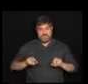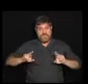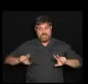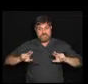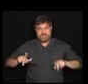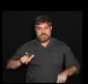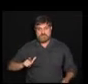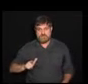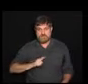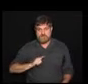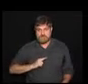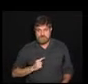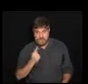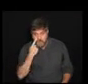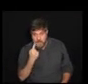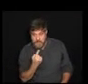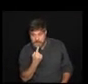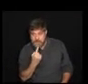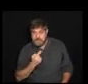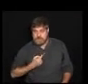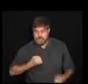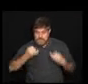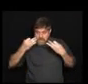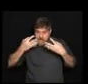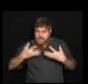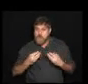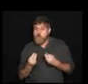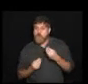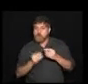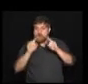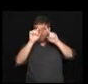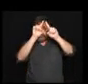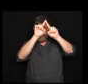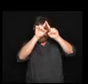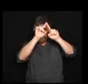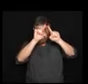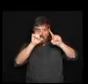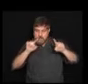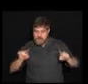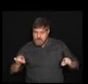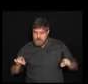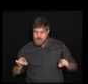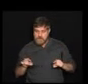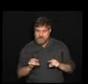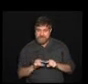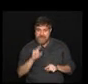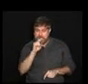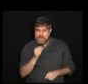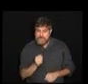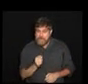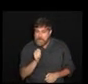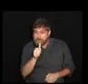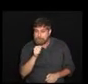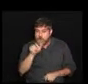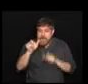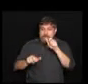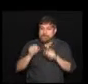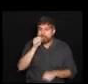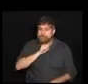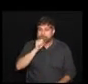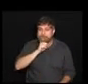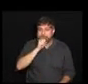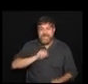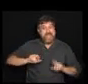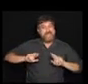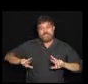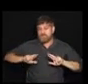ela tinha esse formato, né, que fazia com que a ponta da pirâmide tivesse poucos velhos. Não vivemos